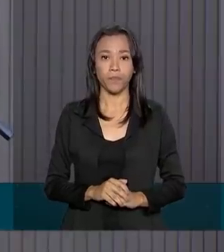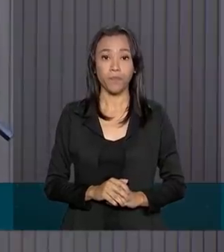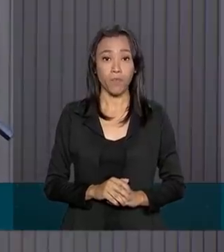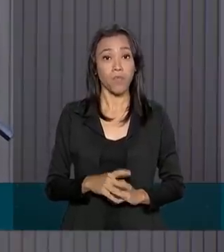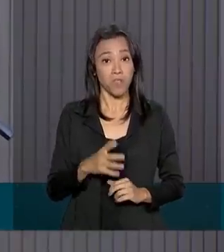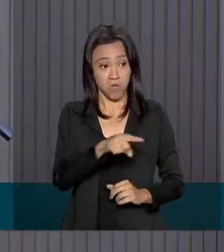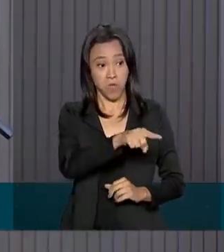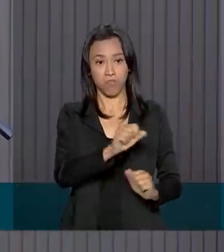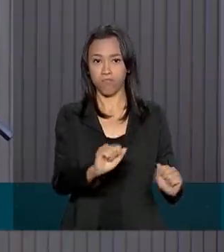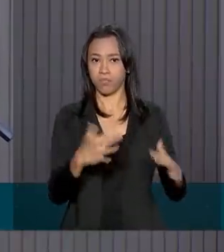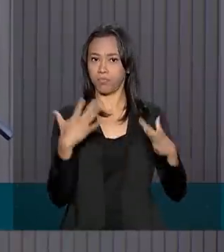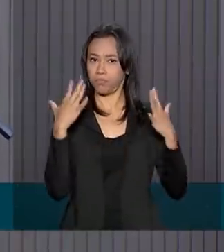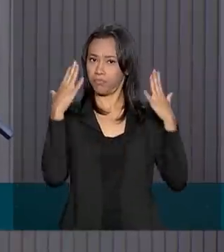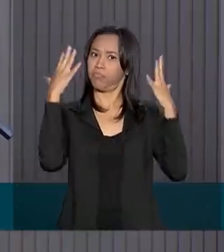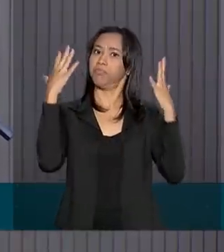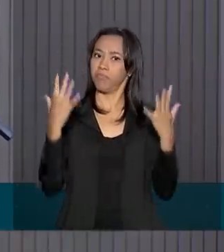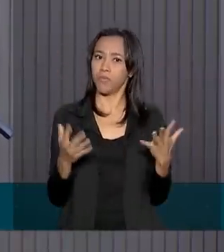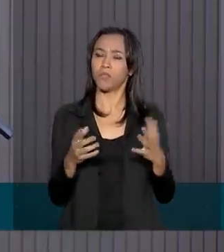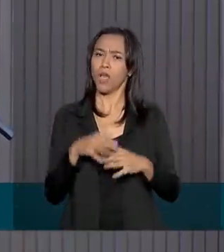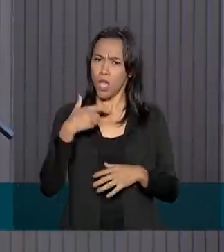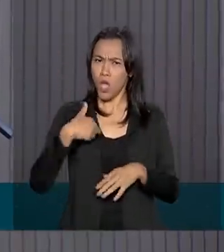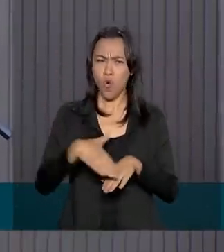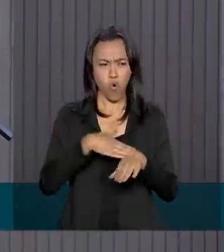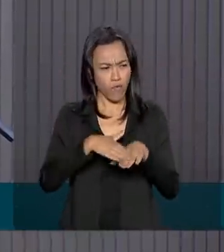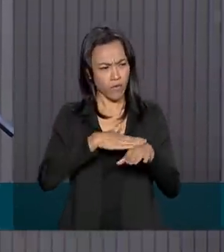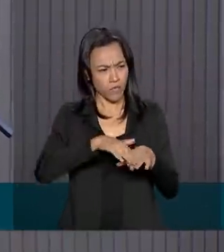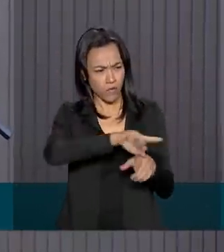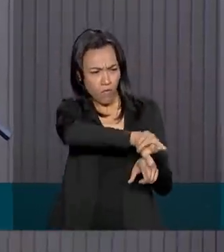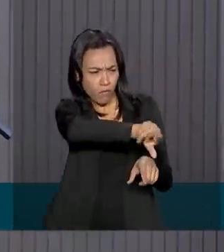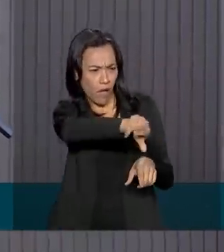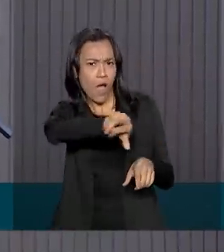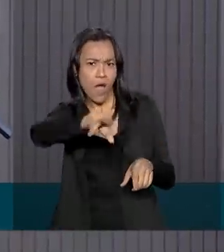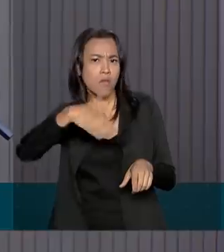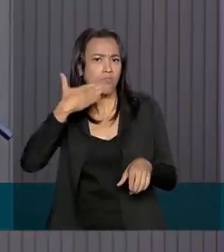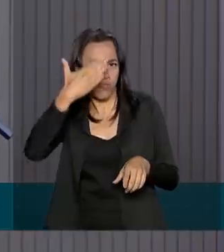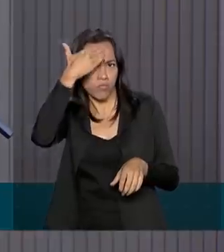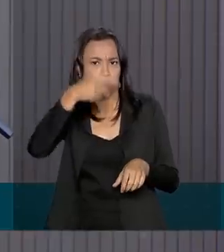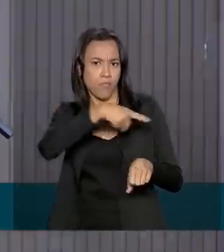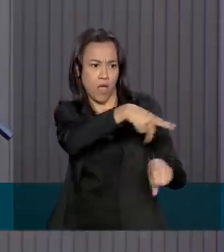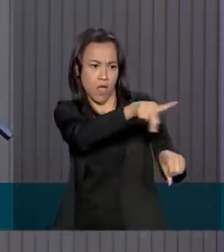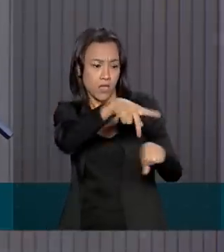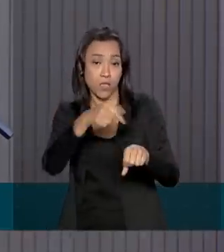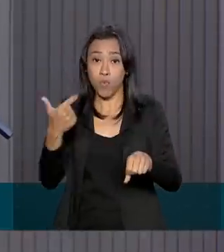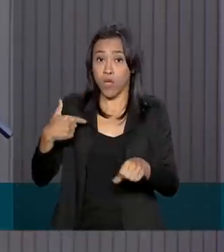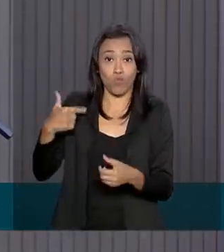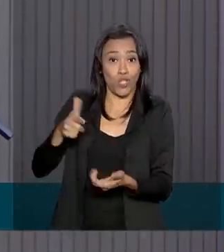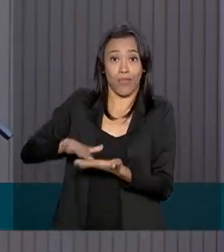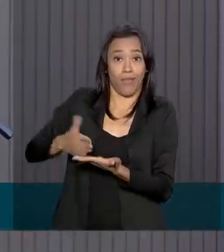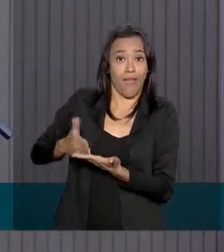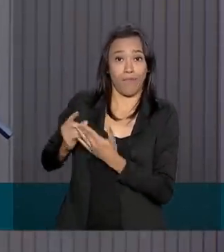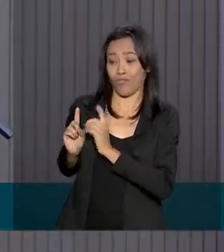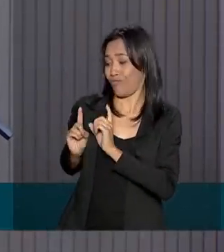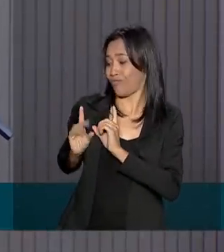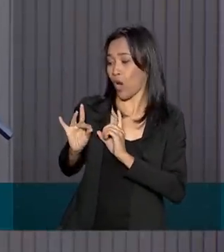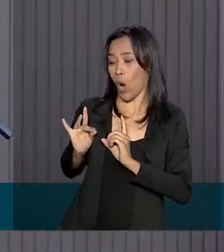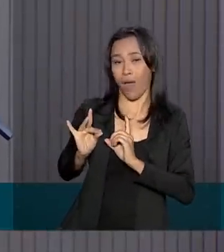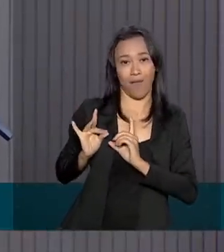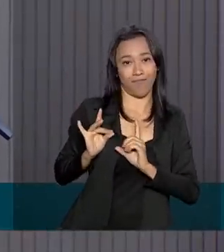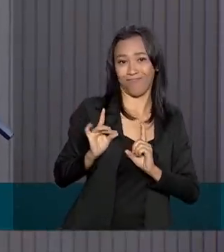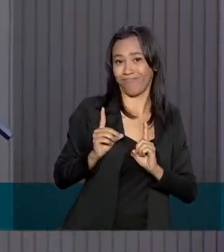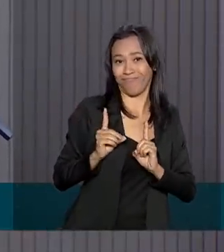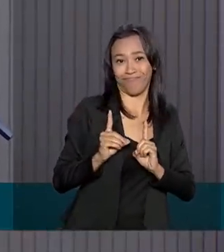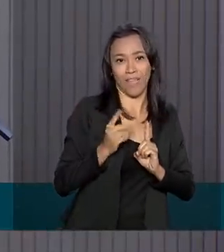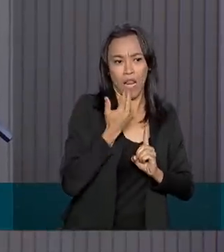Fomos aplaudidos. Conversei com vários deles, de forma bastante rápida, que não tinham intérprete como o Gidalt do meu lado, e